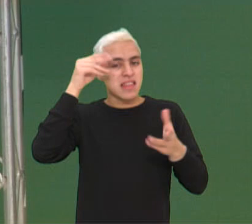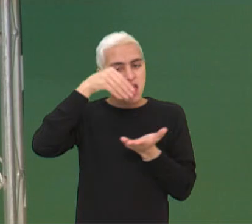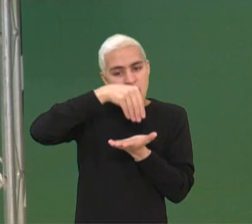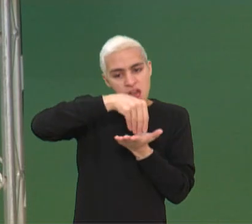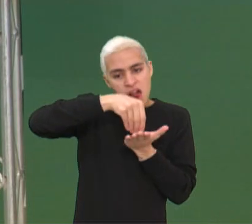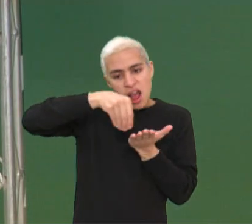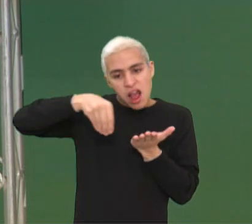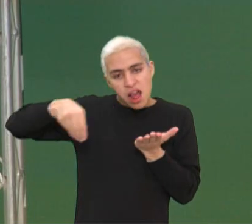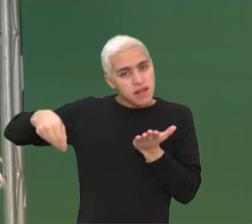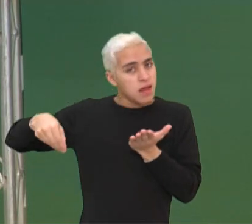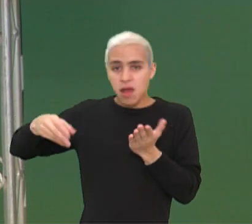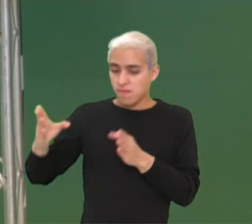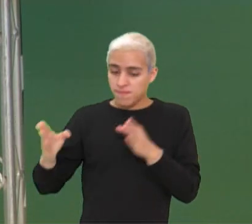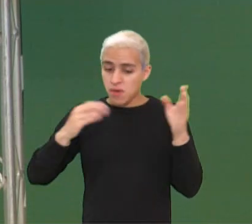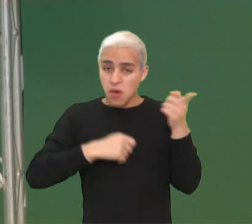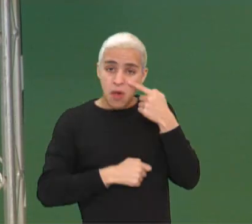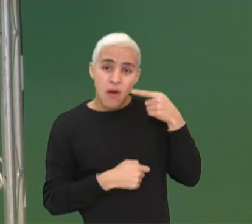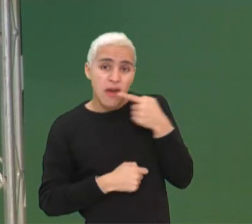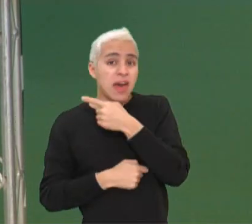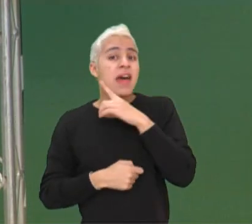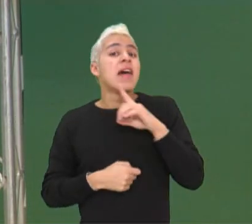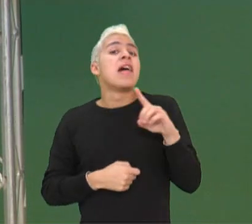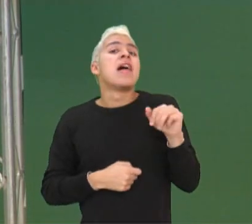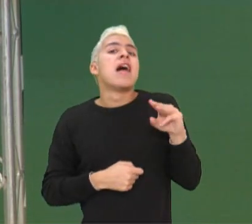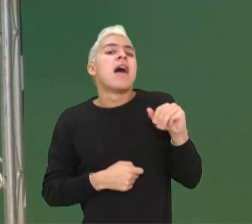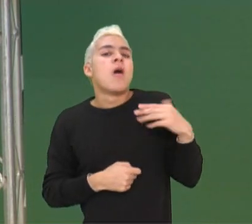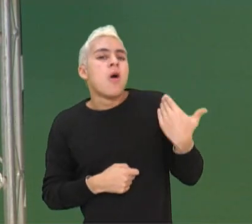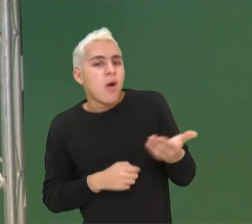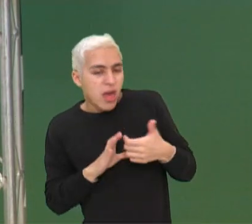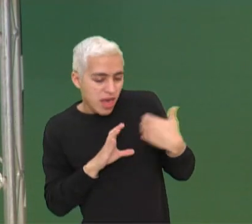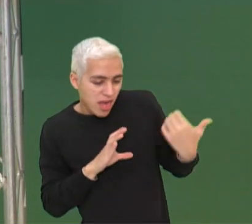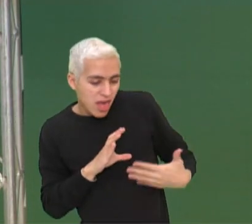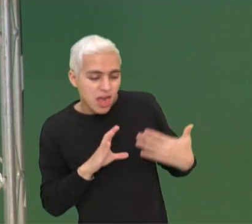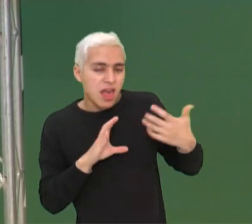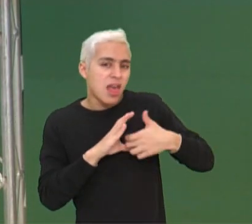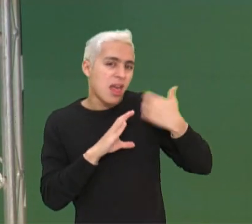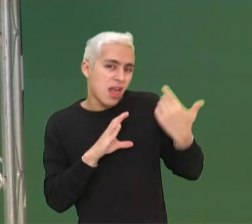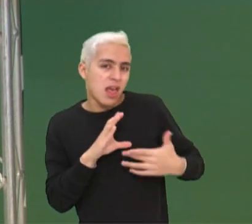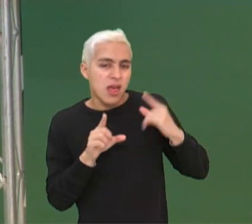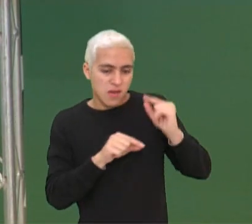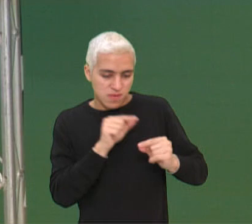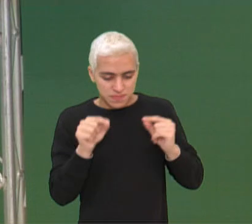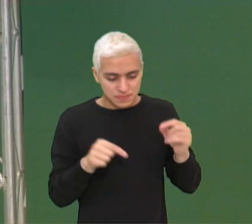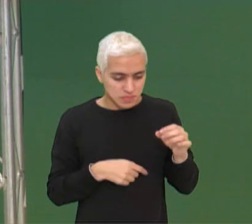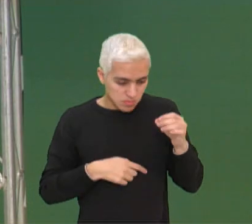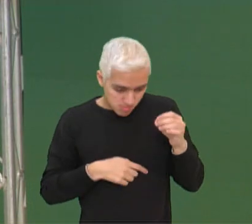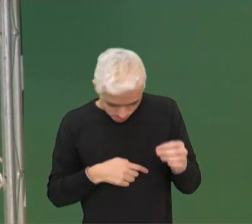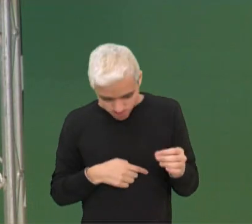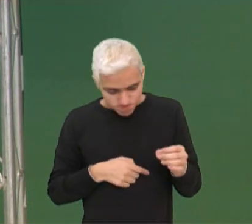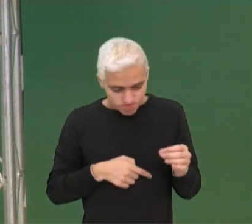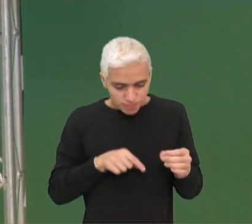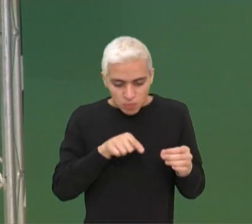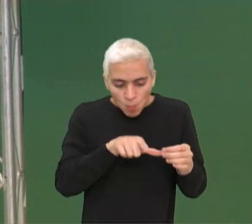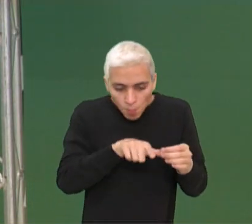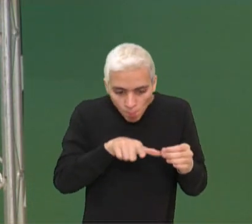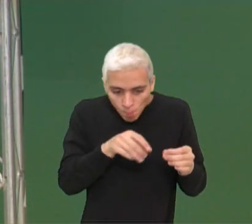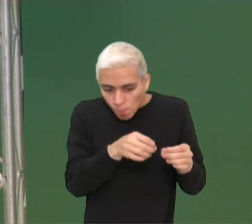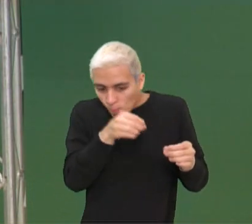ladinho do outro. Então, as damas, ele tem essa característica de... A peça ocupa uma casa, pula uma. Ocupa